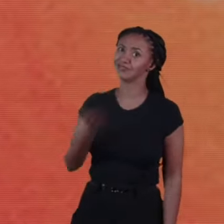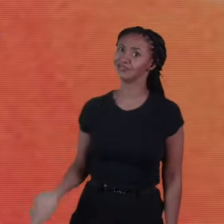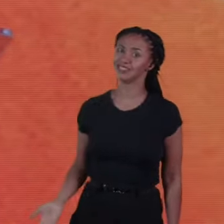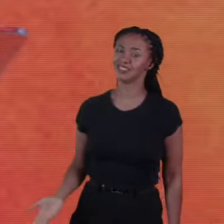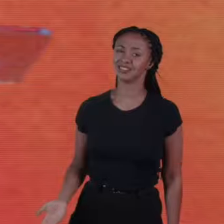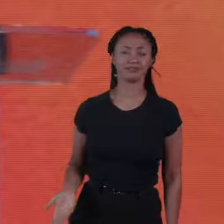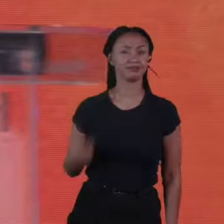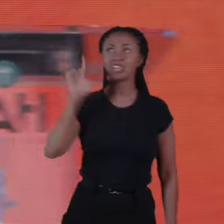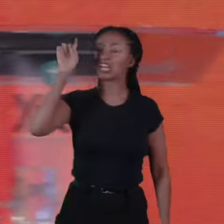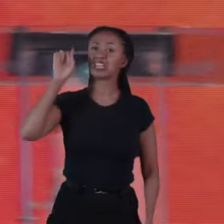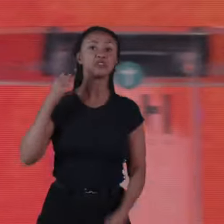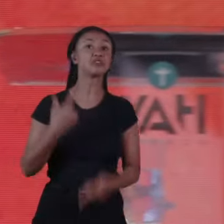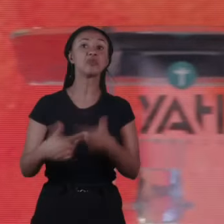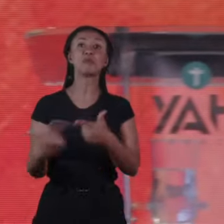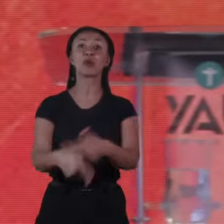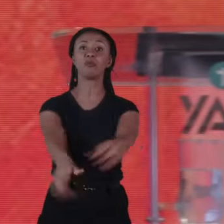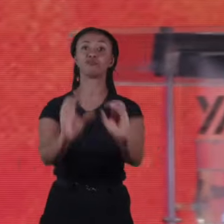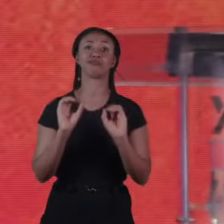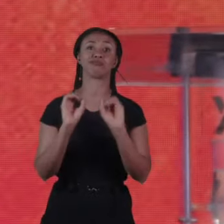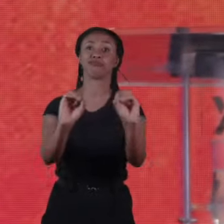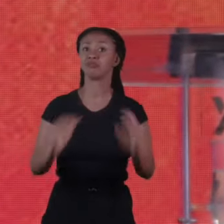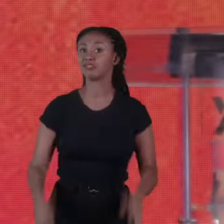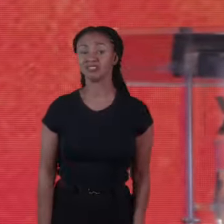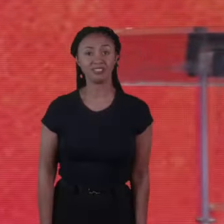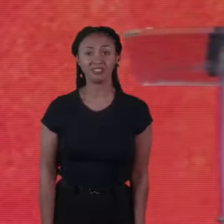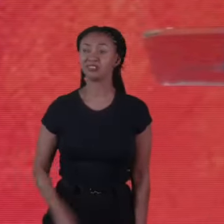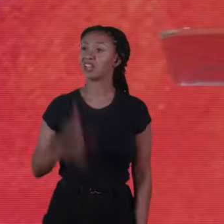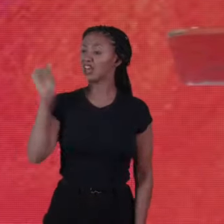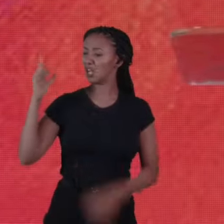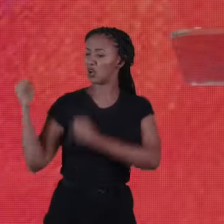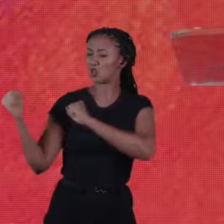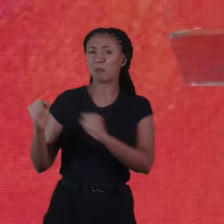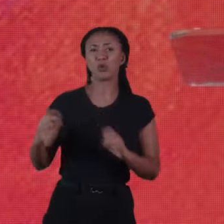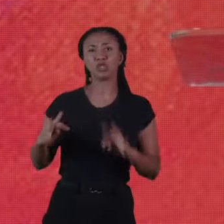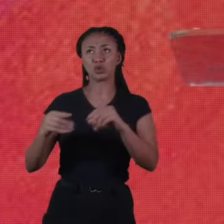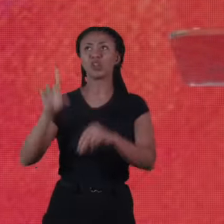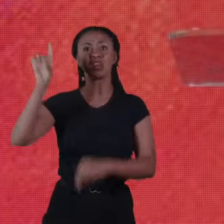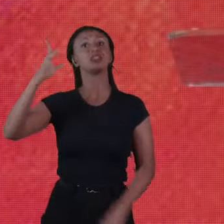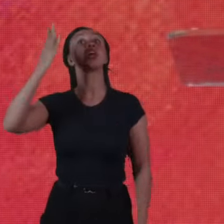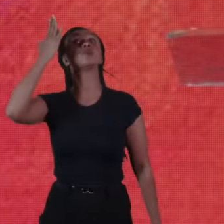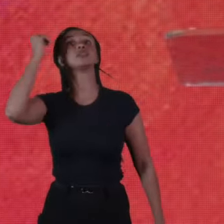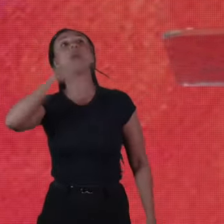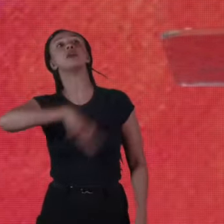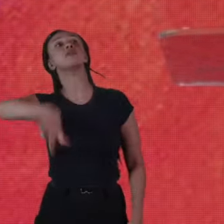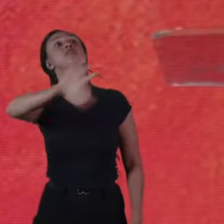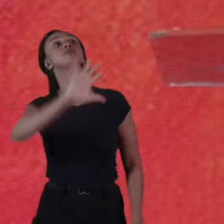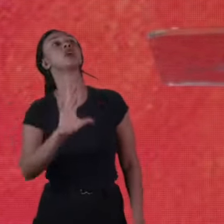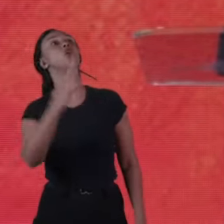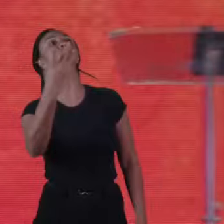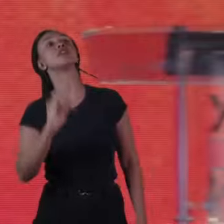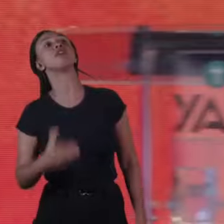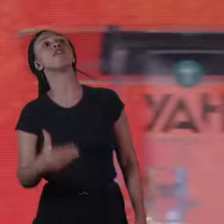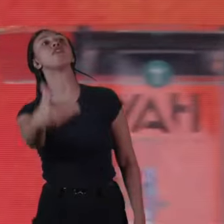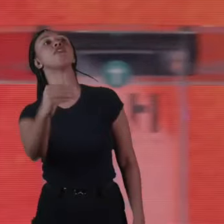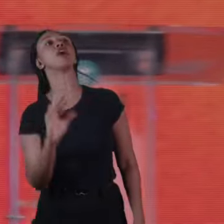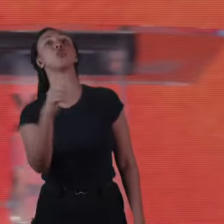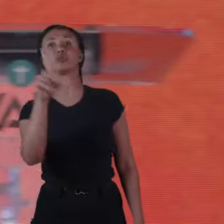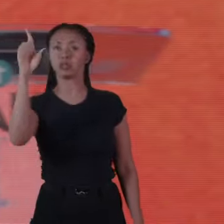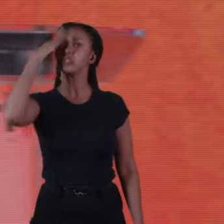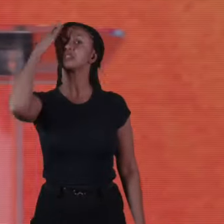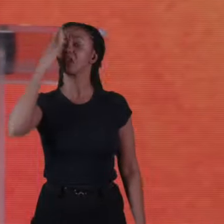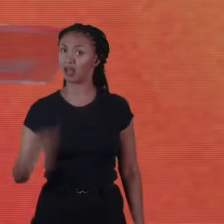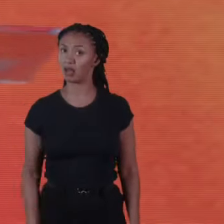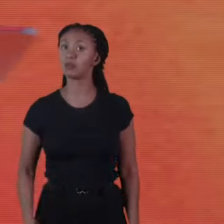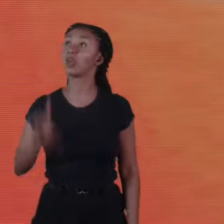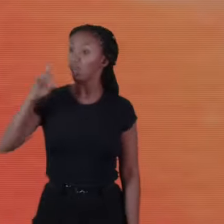Com Deus não tem esse problema. Ele é onipotente. Ele não somente sabe do que aconteceu e do que vai acontecer, ele não